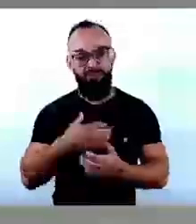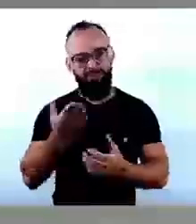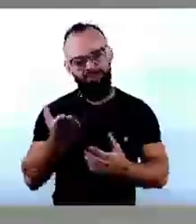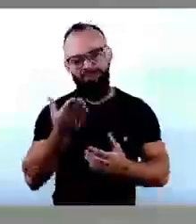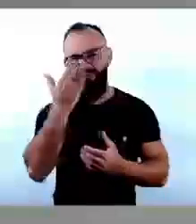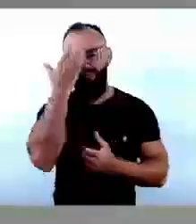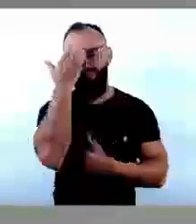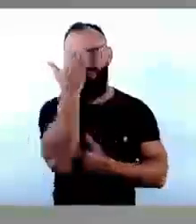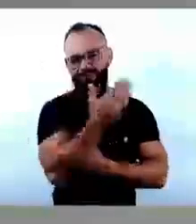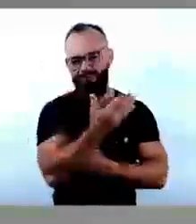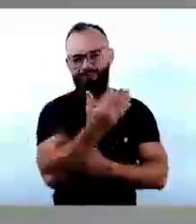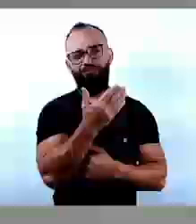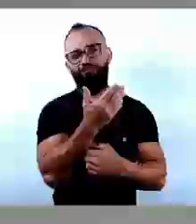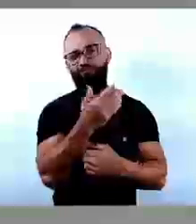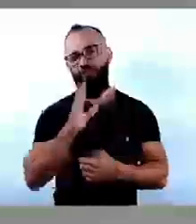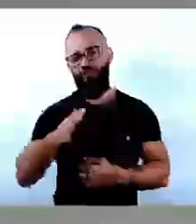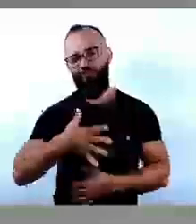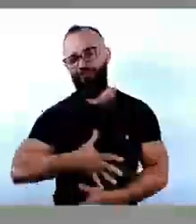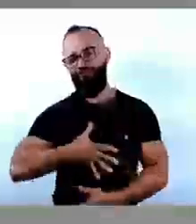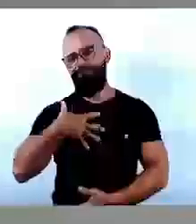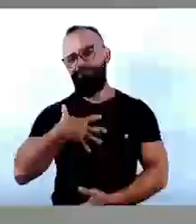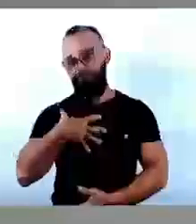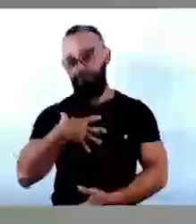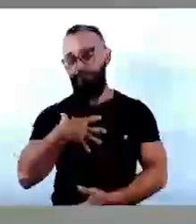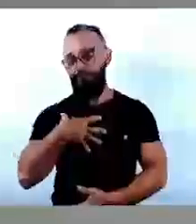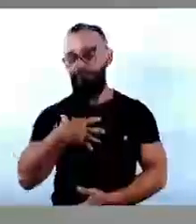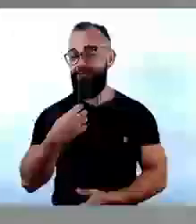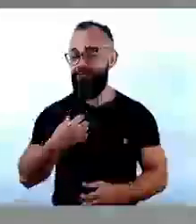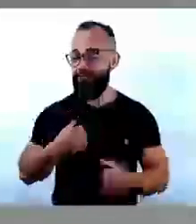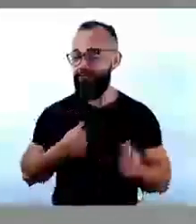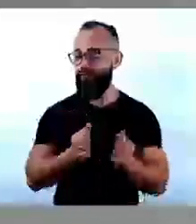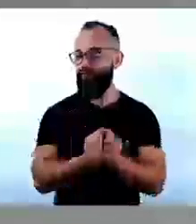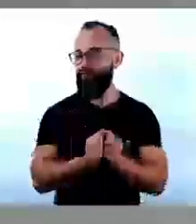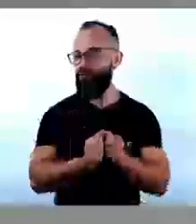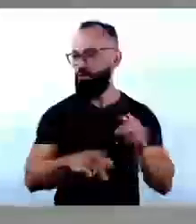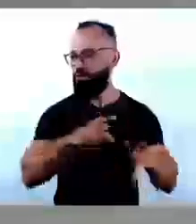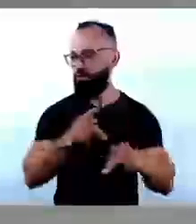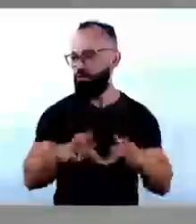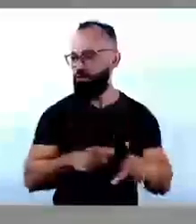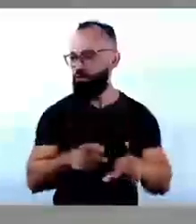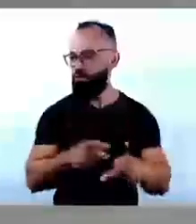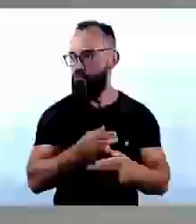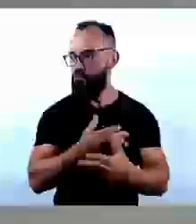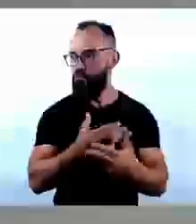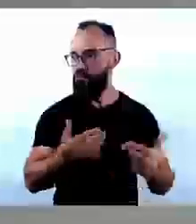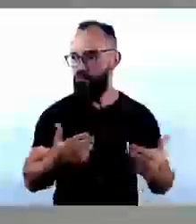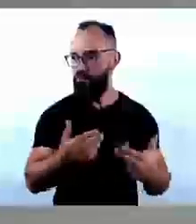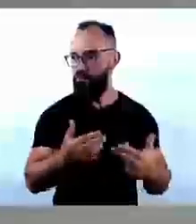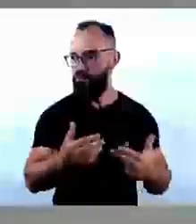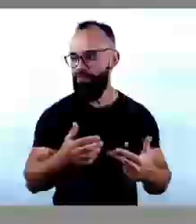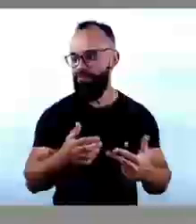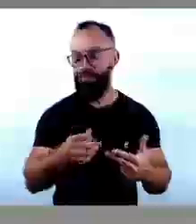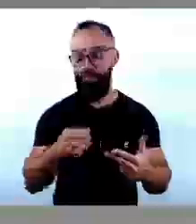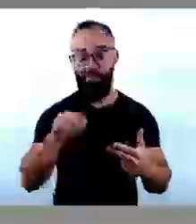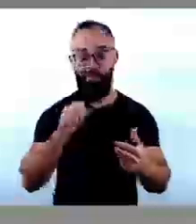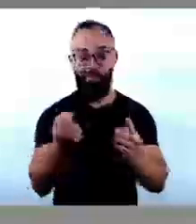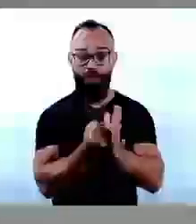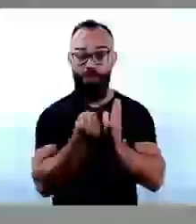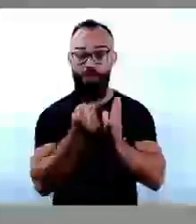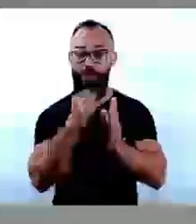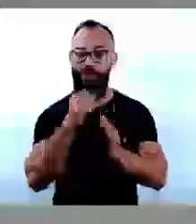a gente sempre tá perto da população colocando né o nome da câmara né em nome de todos os vereadores